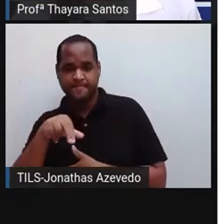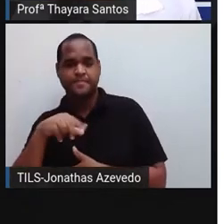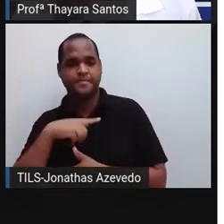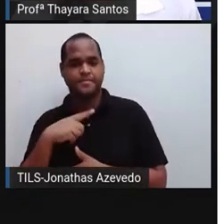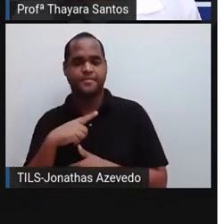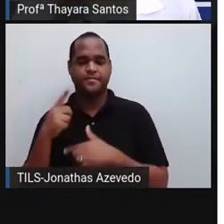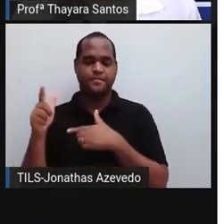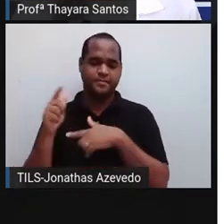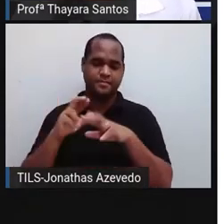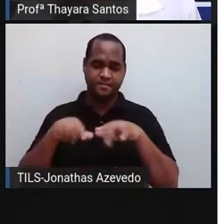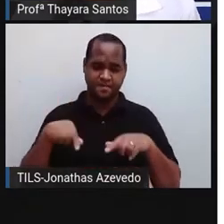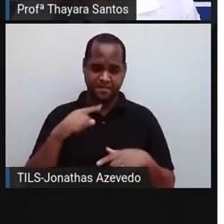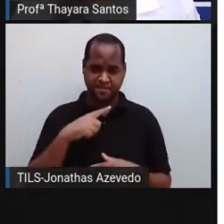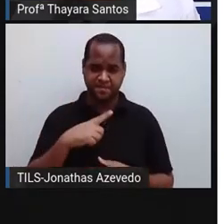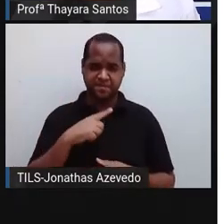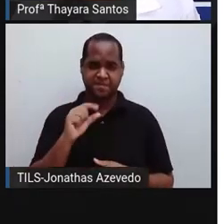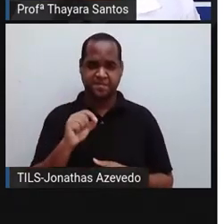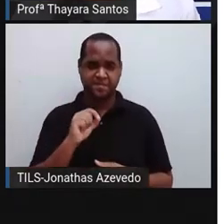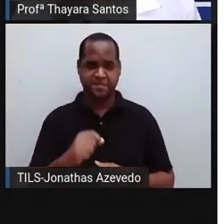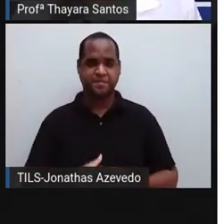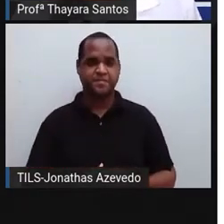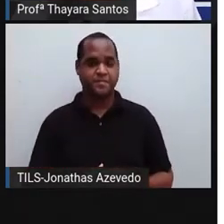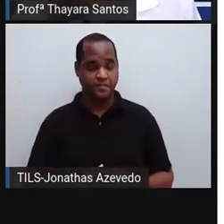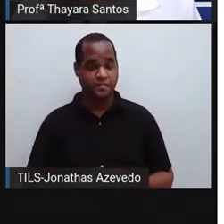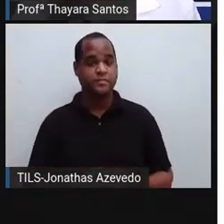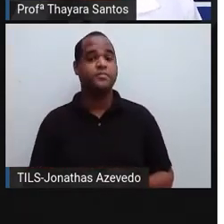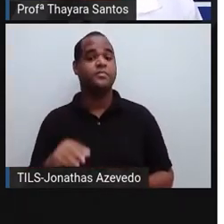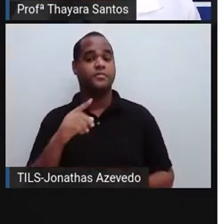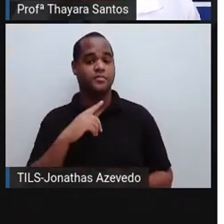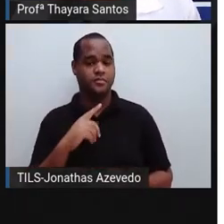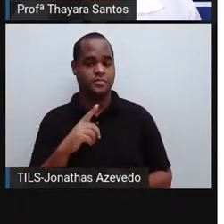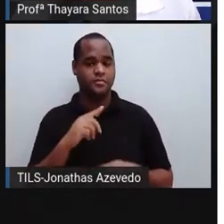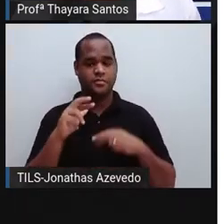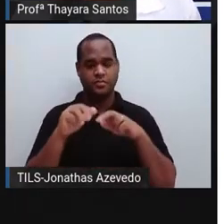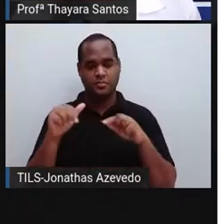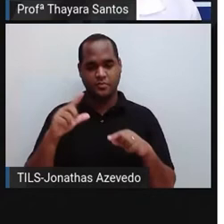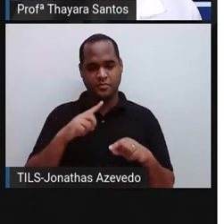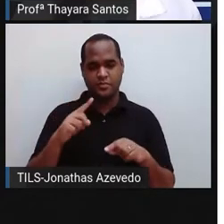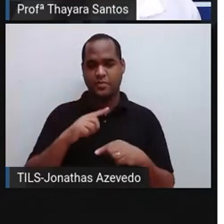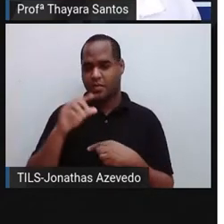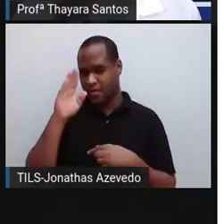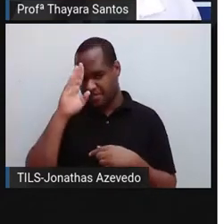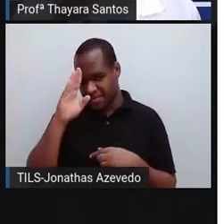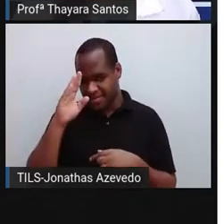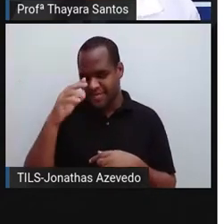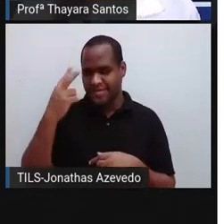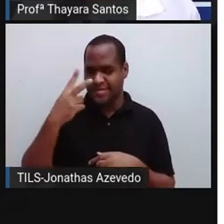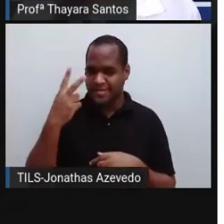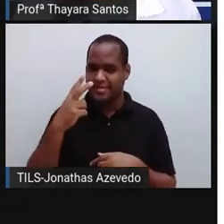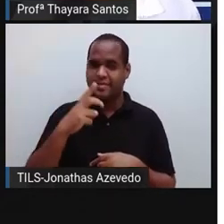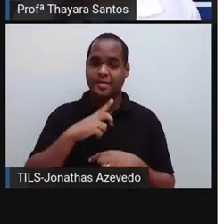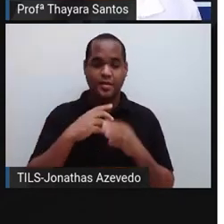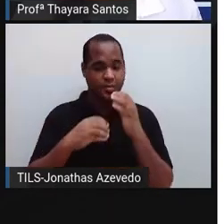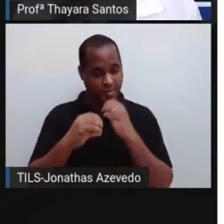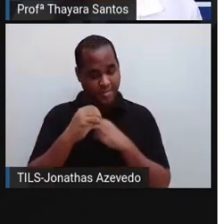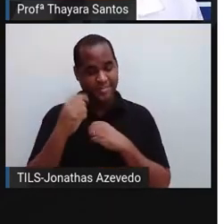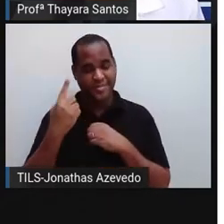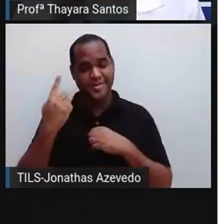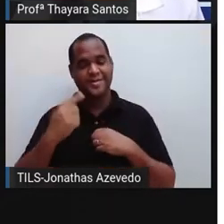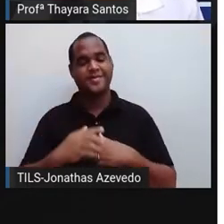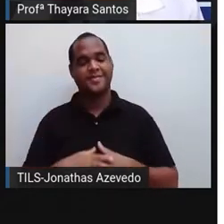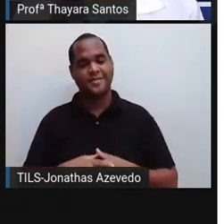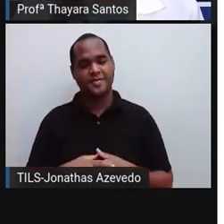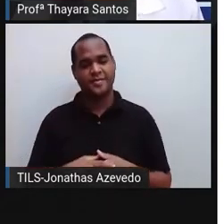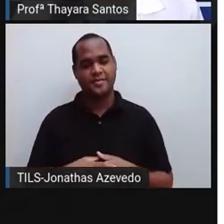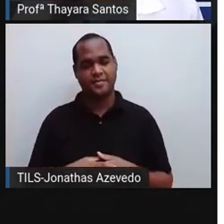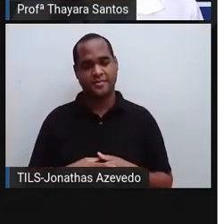e depois o gavião vai lá e come esse rato, o gavião passou a ser consumidor secundário, porque ele se alimentou do primário. Se